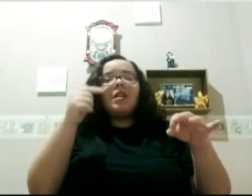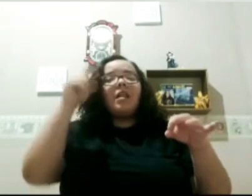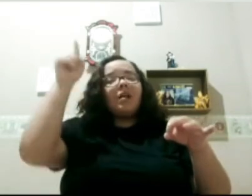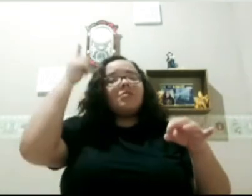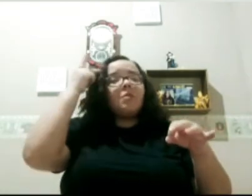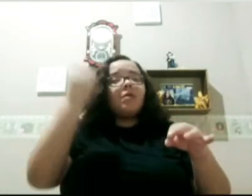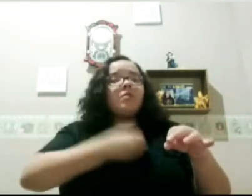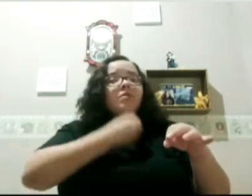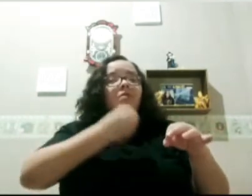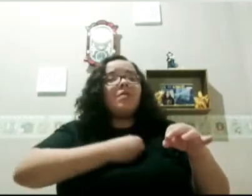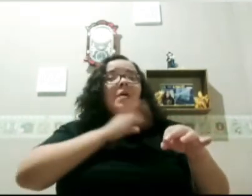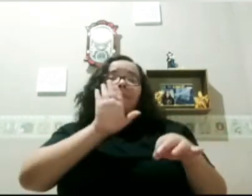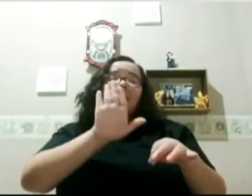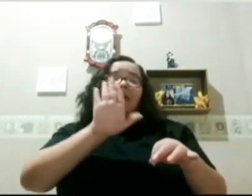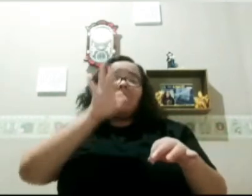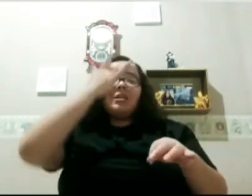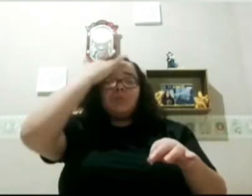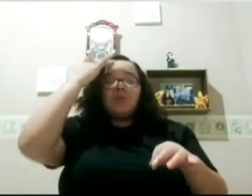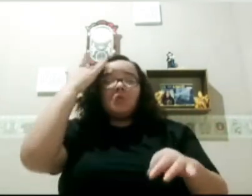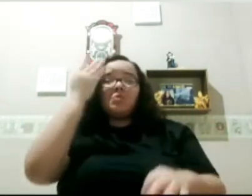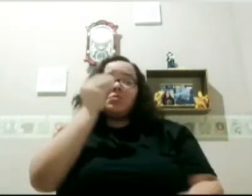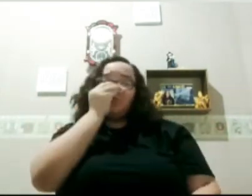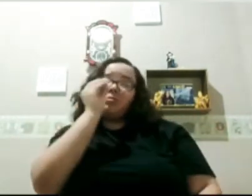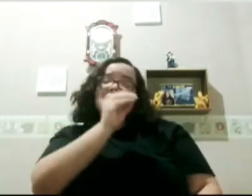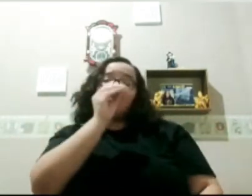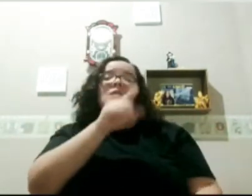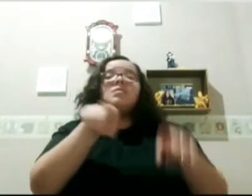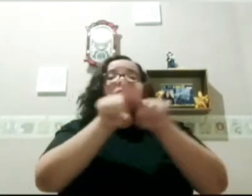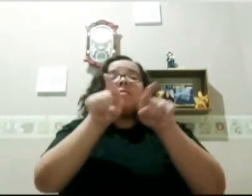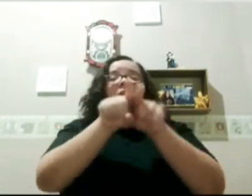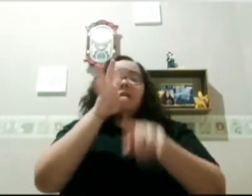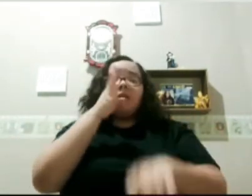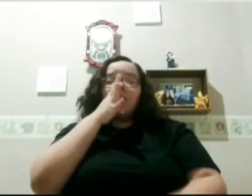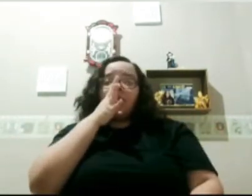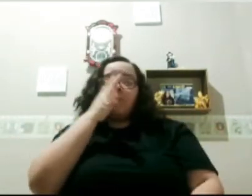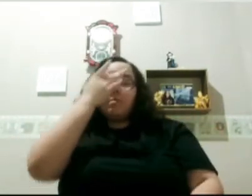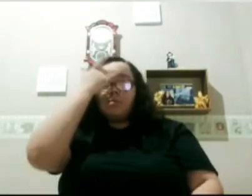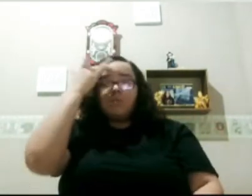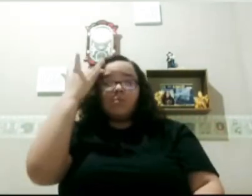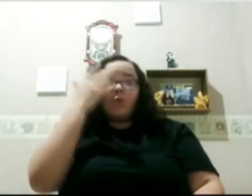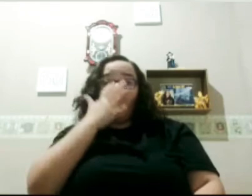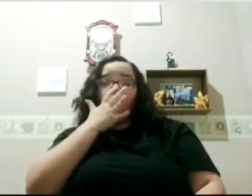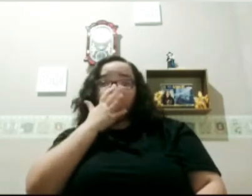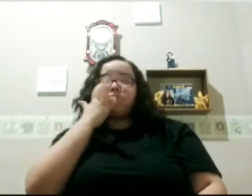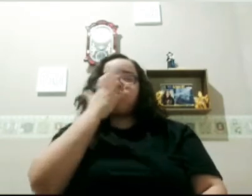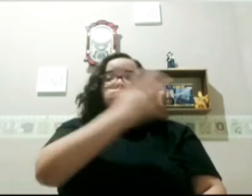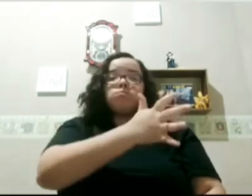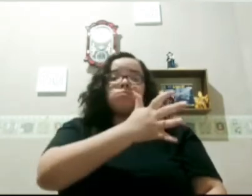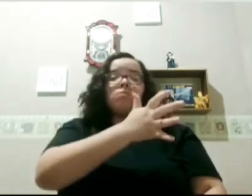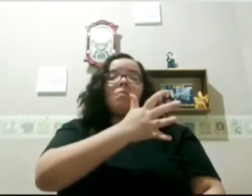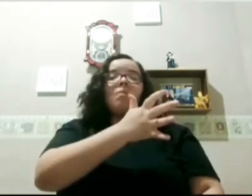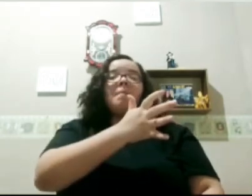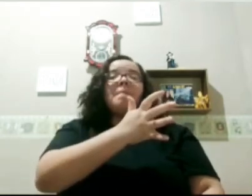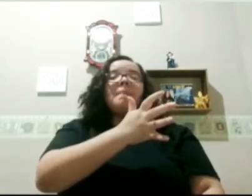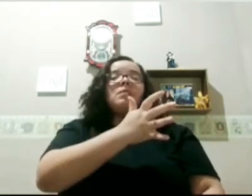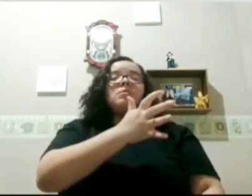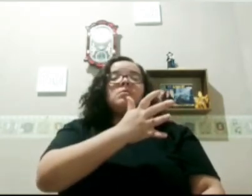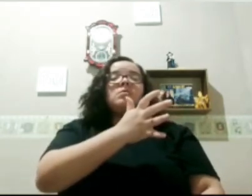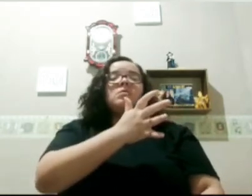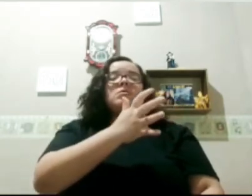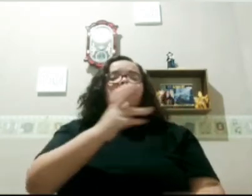ele morava, mas foi completamente ignorado e foi até acusado de